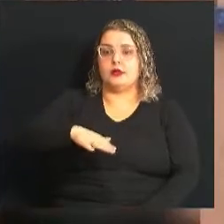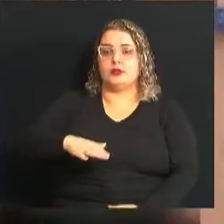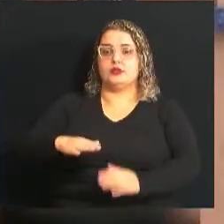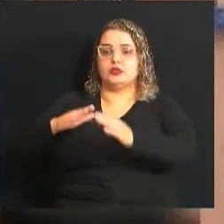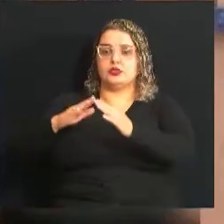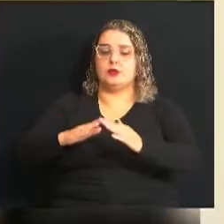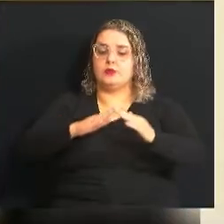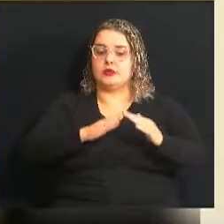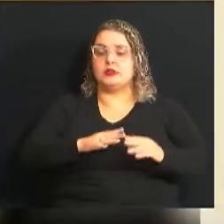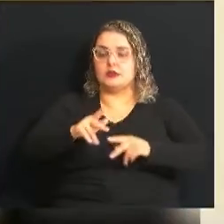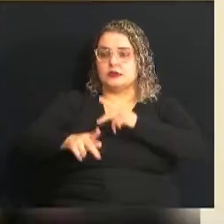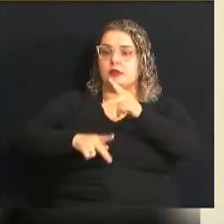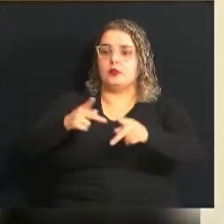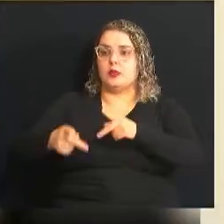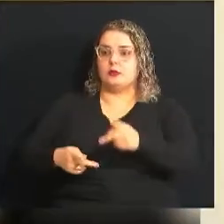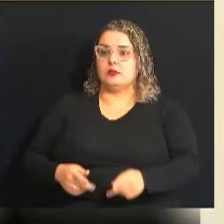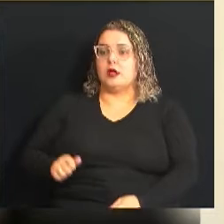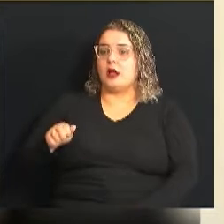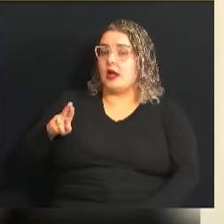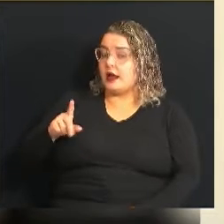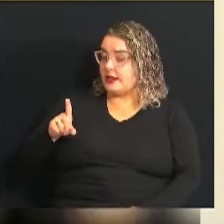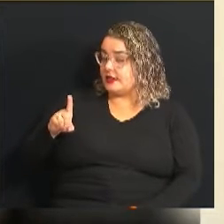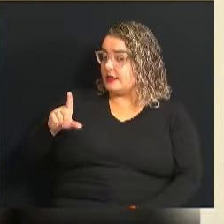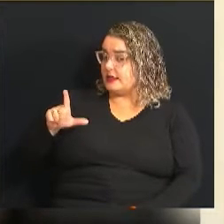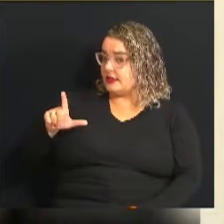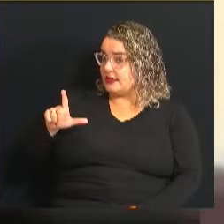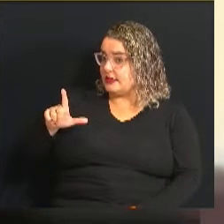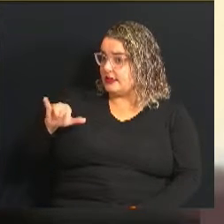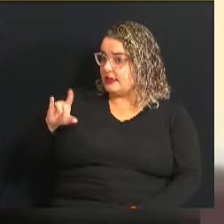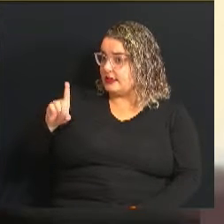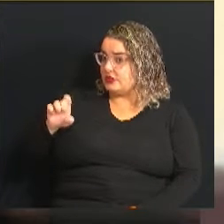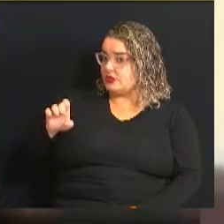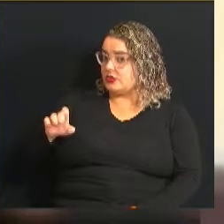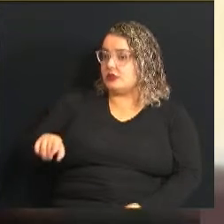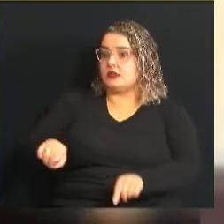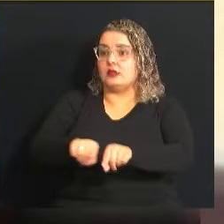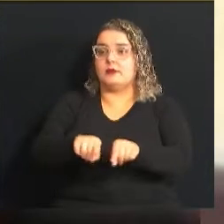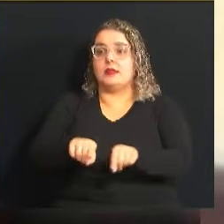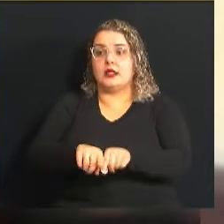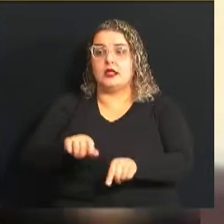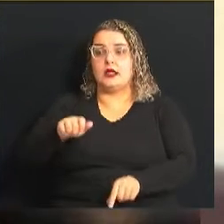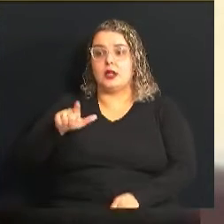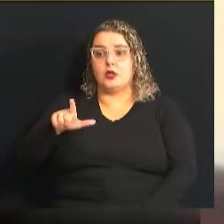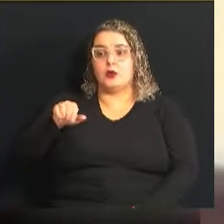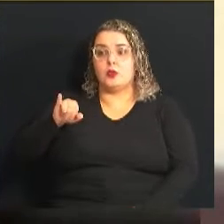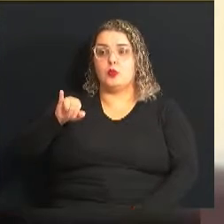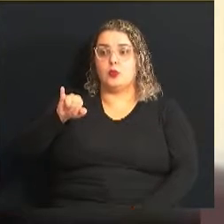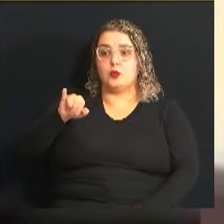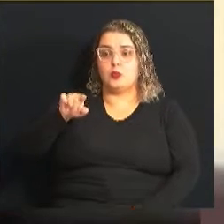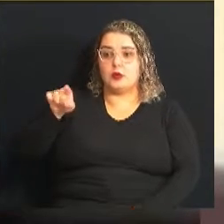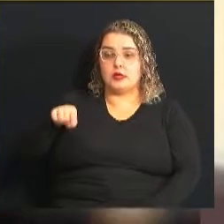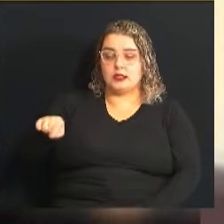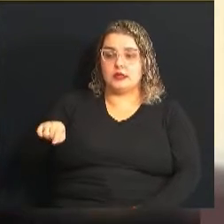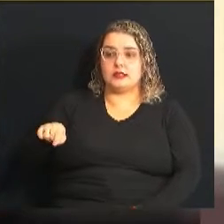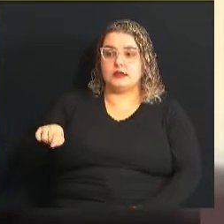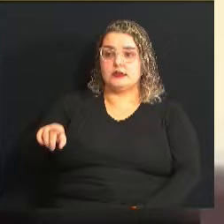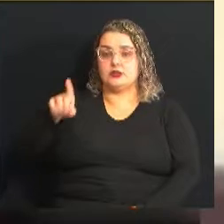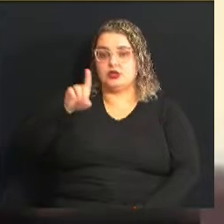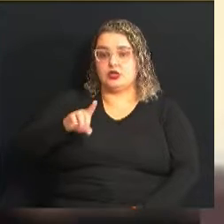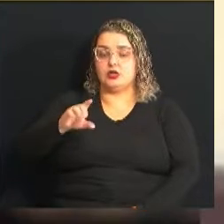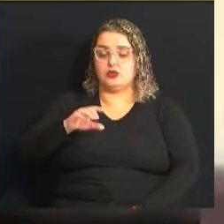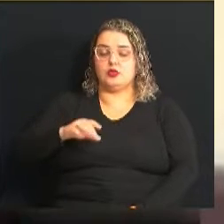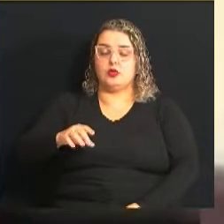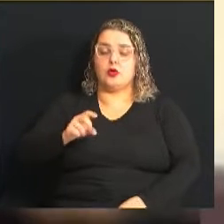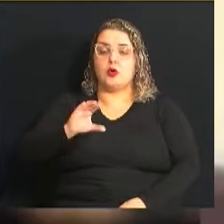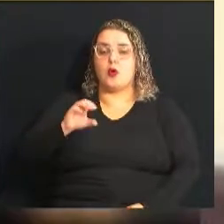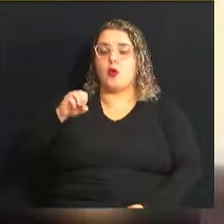presentes no debate Arlide Lara Abreu, presidente da Coab, Luiz Iabico, diretor comercial, administrativo e